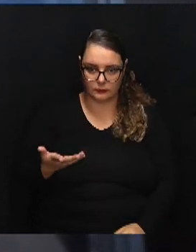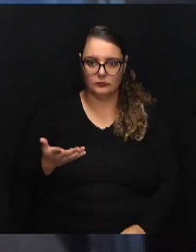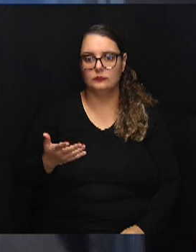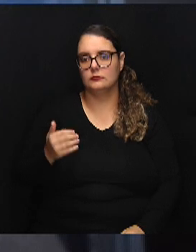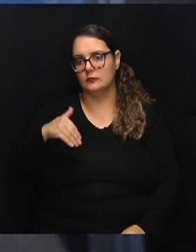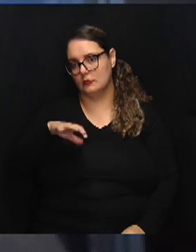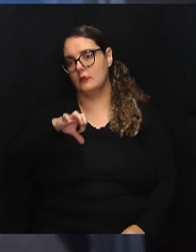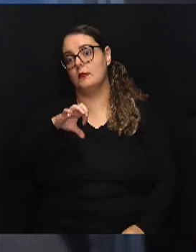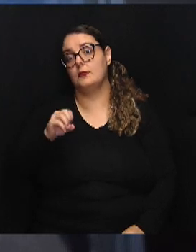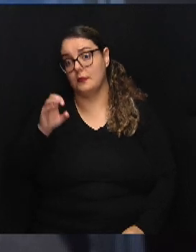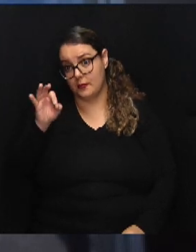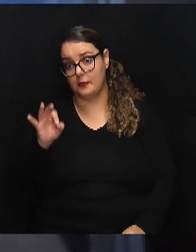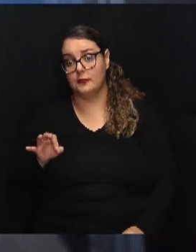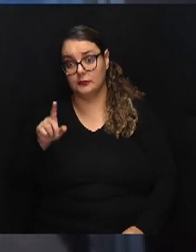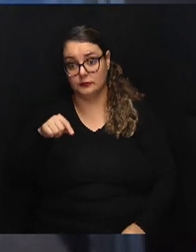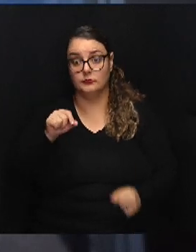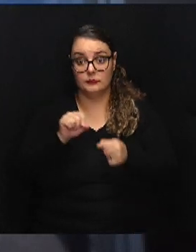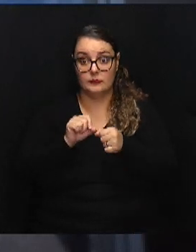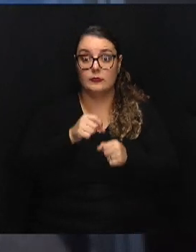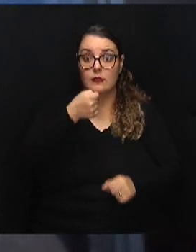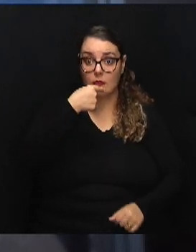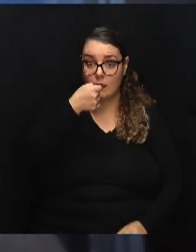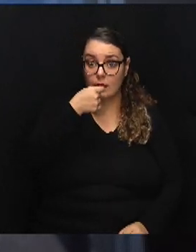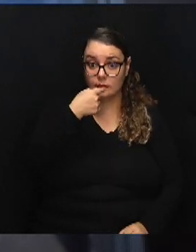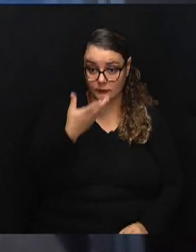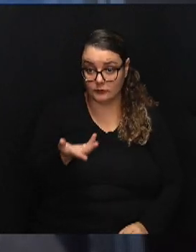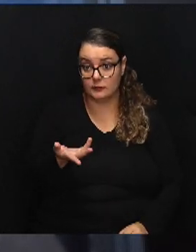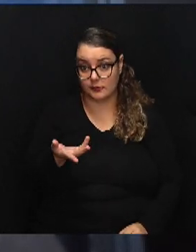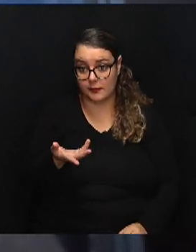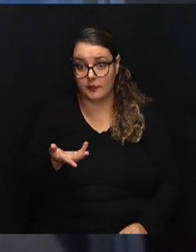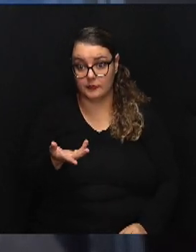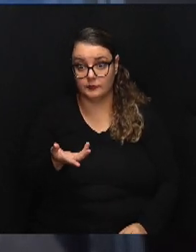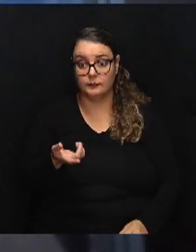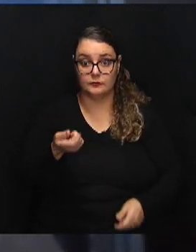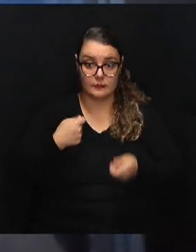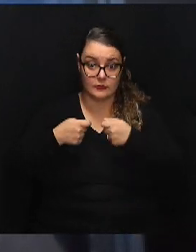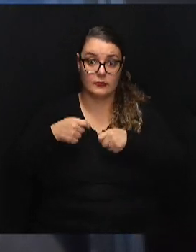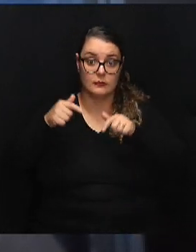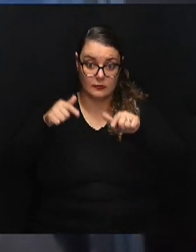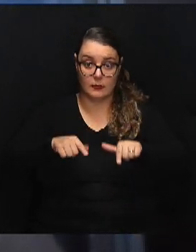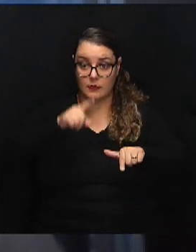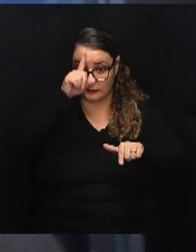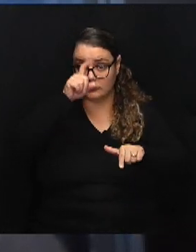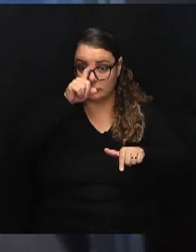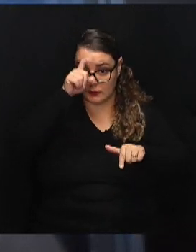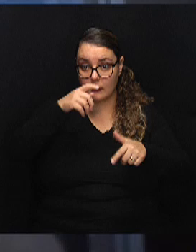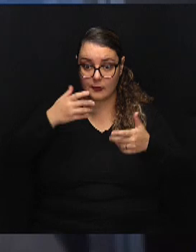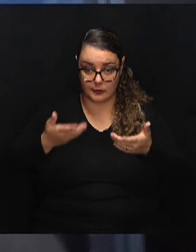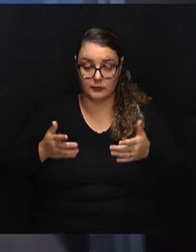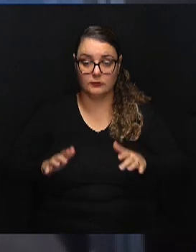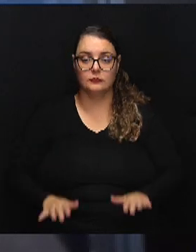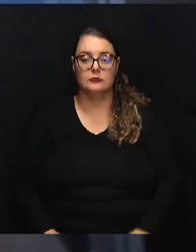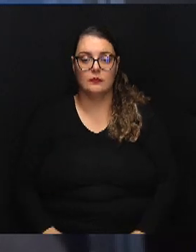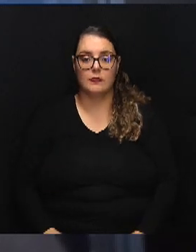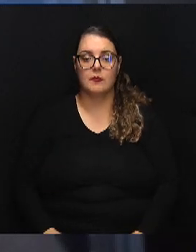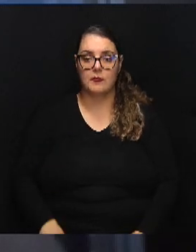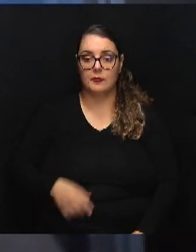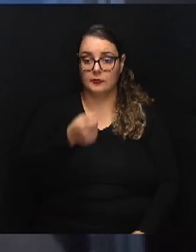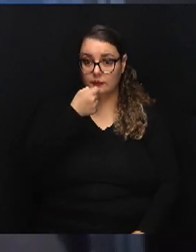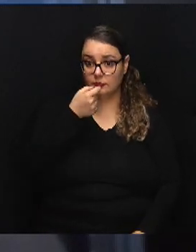de 90%, é feito com medicamento que é administrado em ambiente hospitalar, tá? É um medicamento que